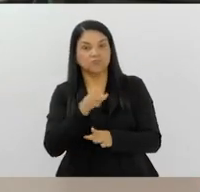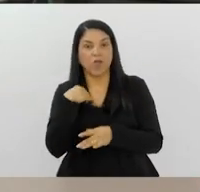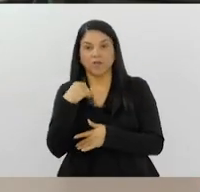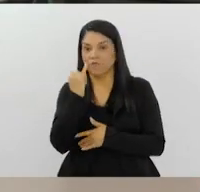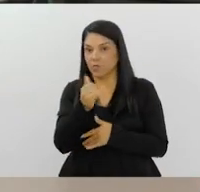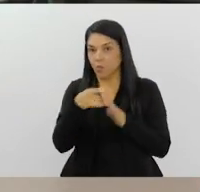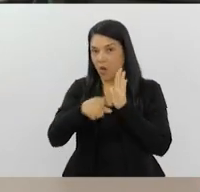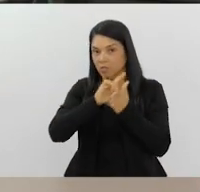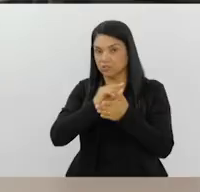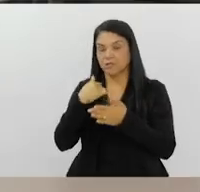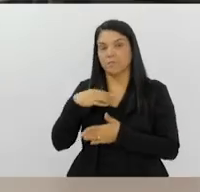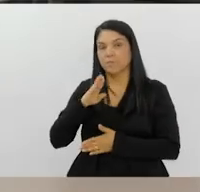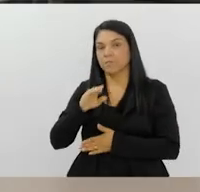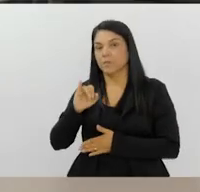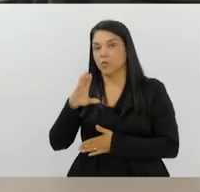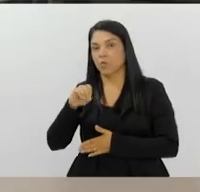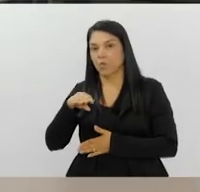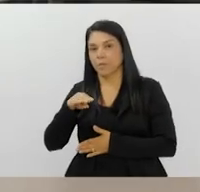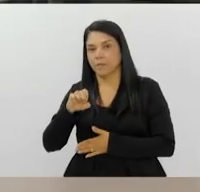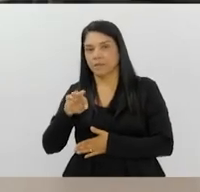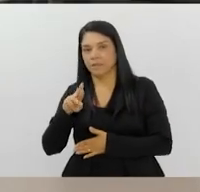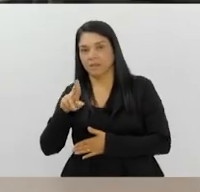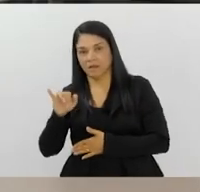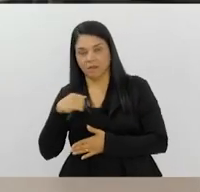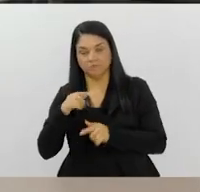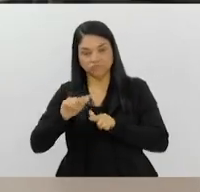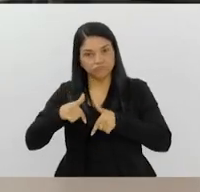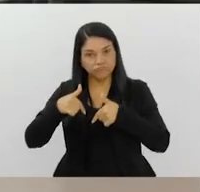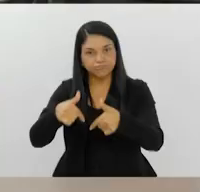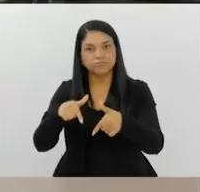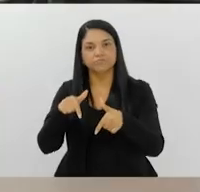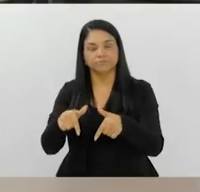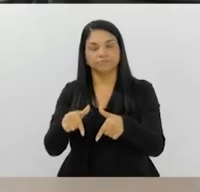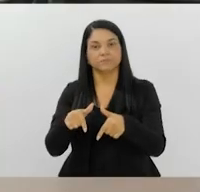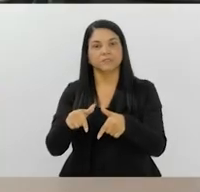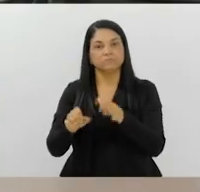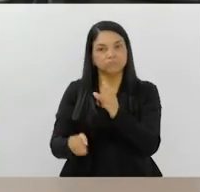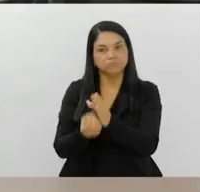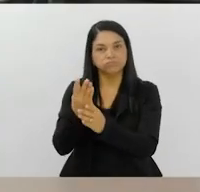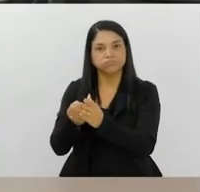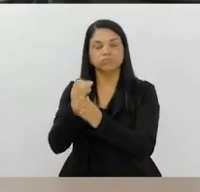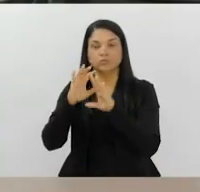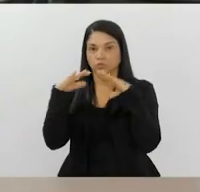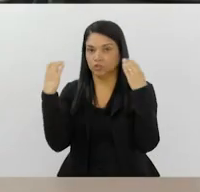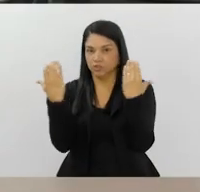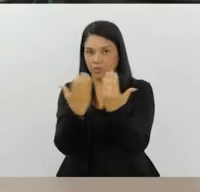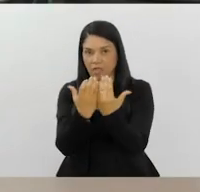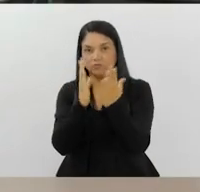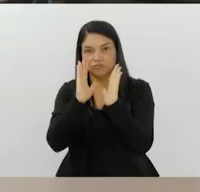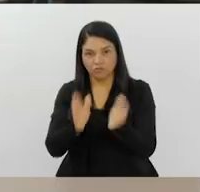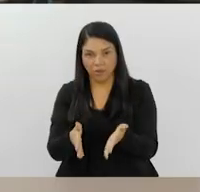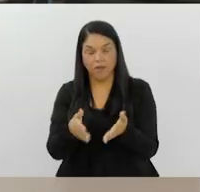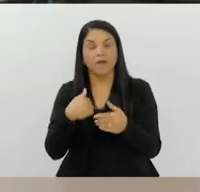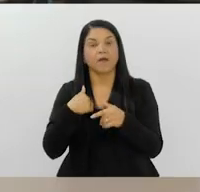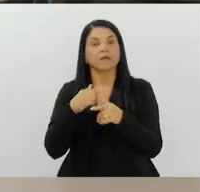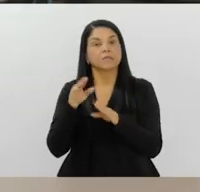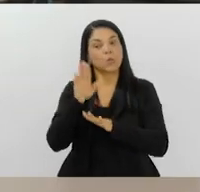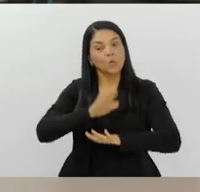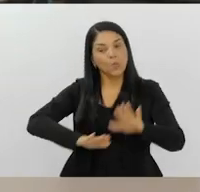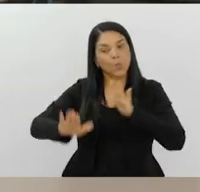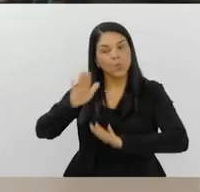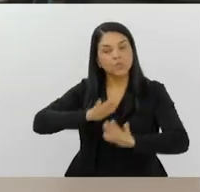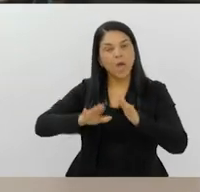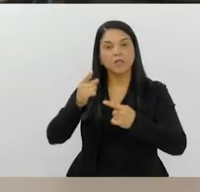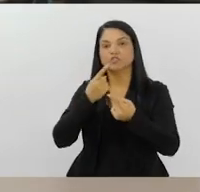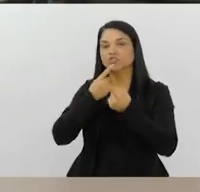a biometria facial ela está implantada e tá seguindo no nos estádios de ter um cuidado e um diálogo muito